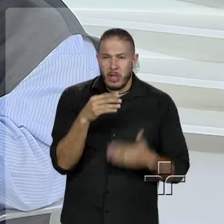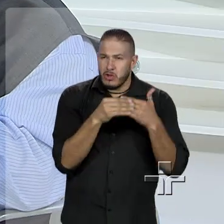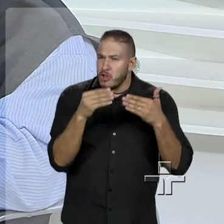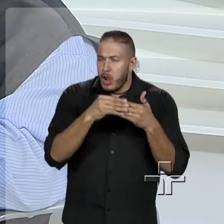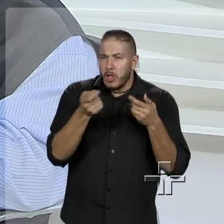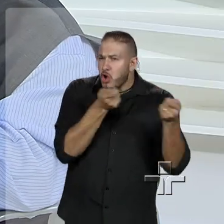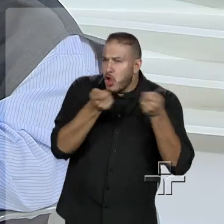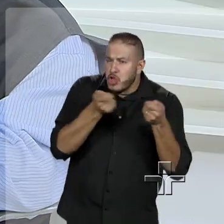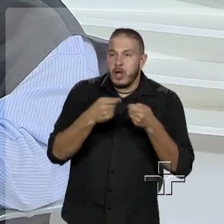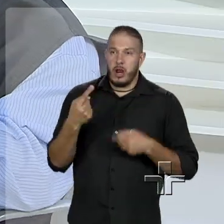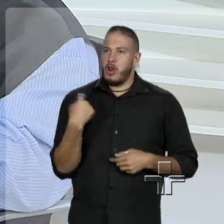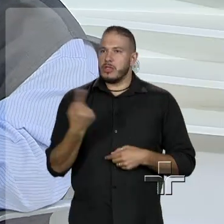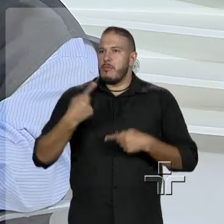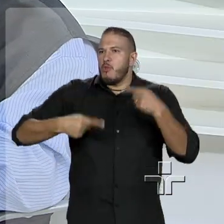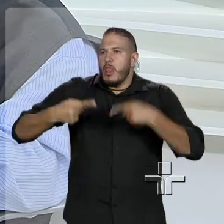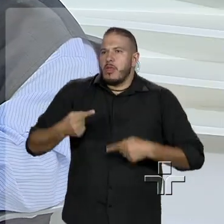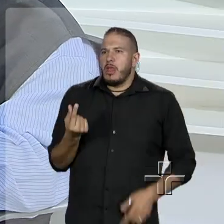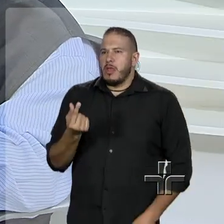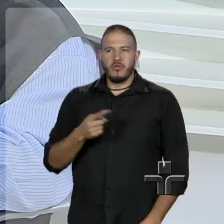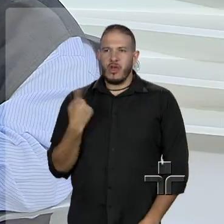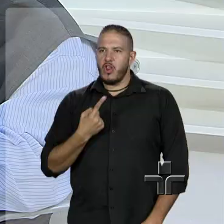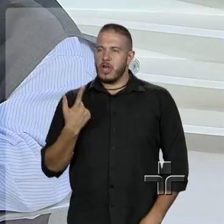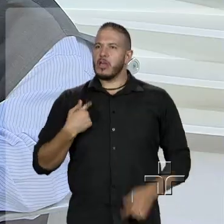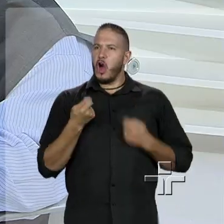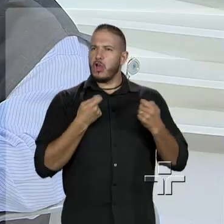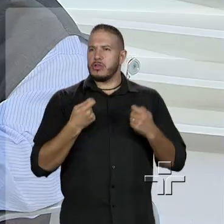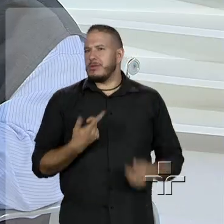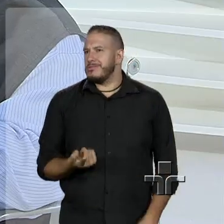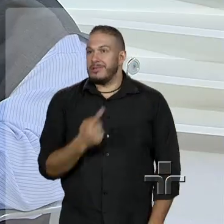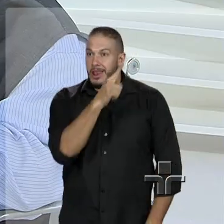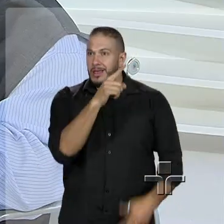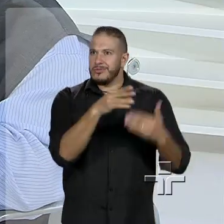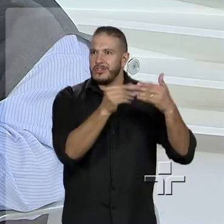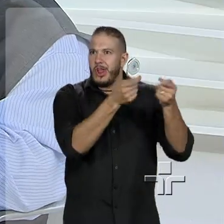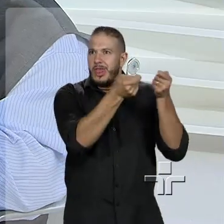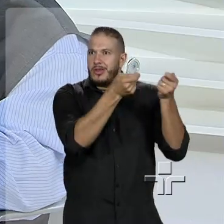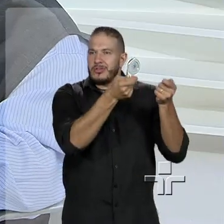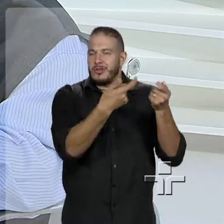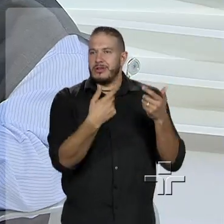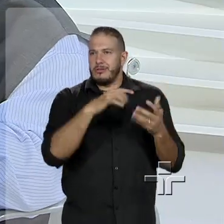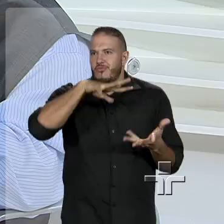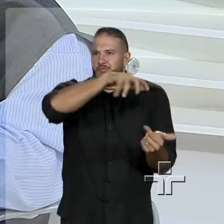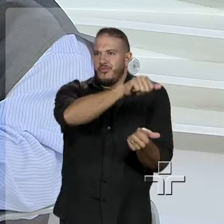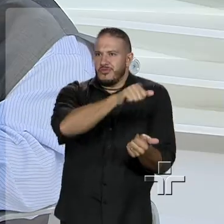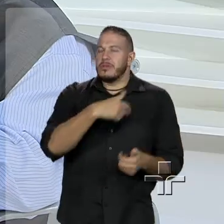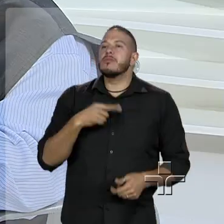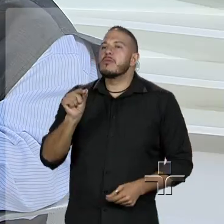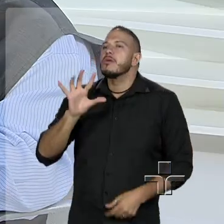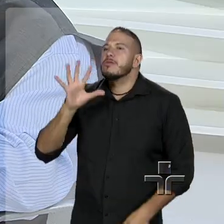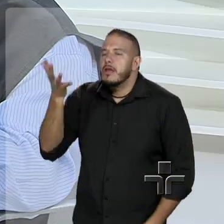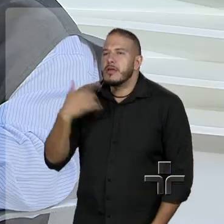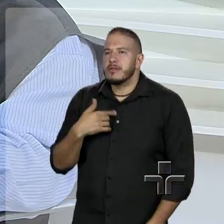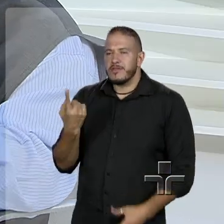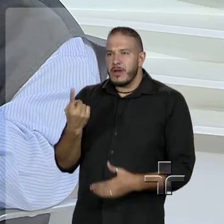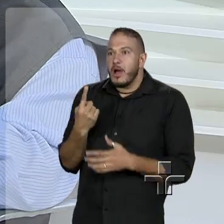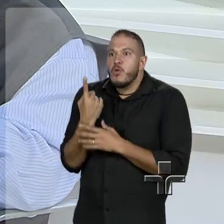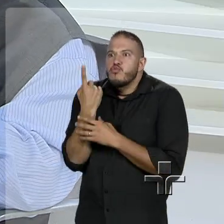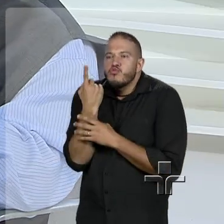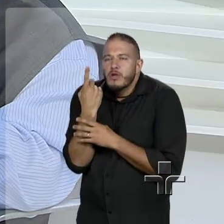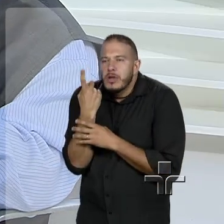política monetária. Não somos nós que somos senhor da política monetária. Então, o que acontece? Você vai jogar fora o